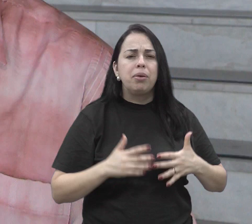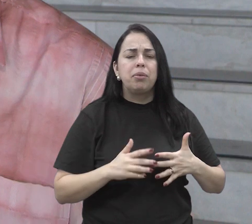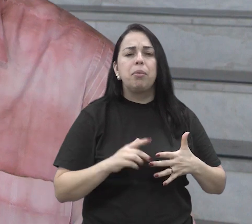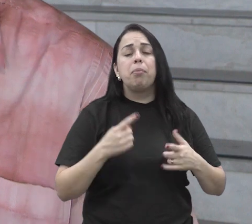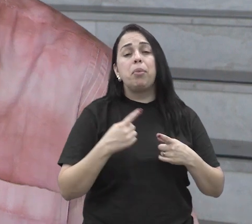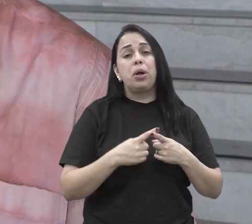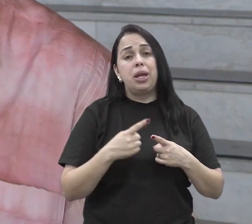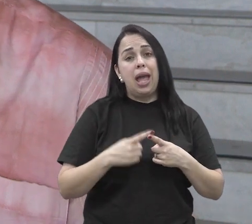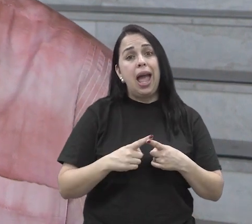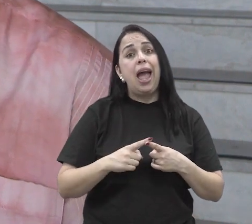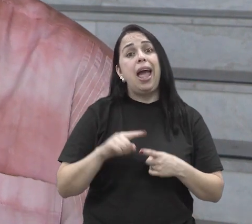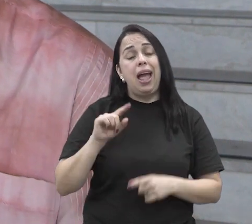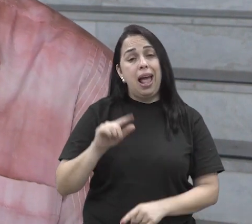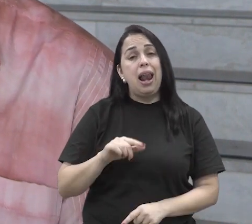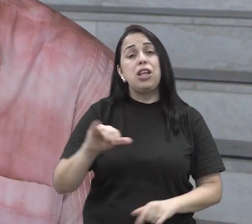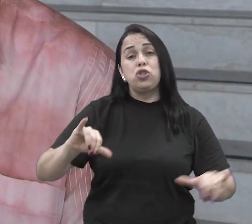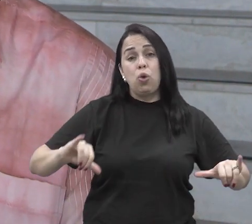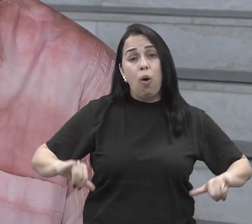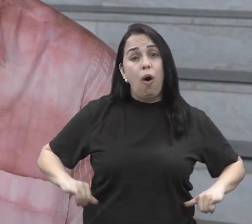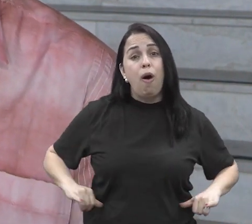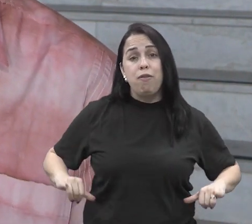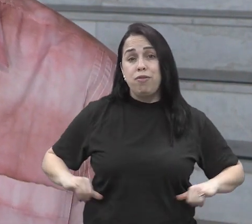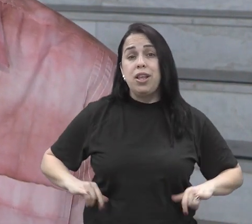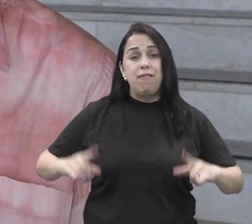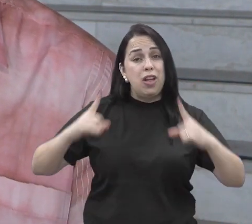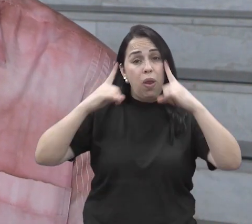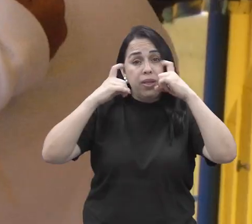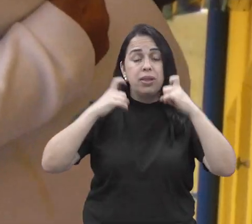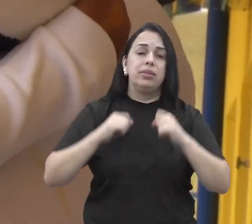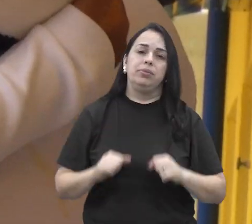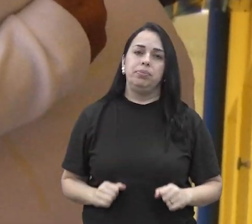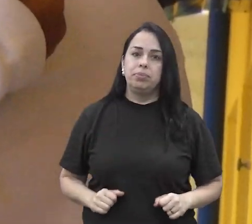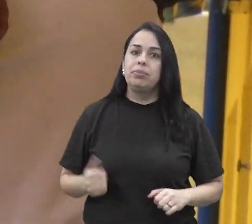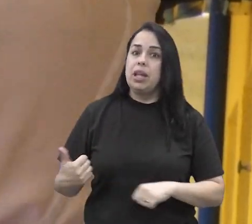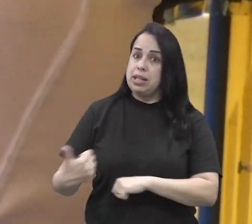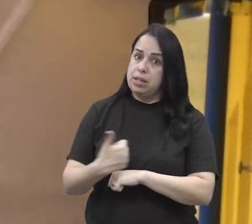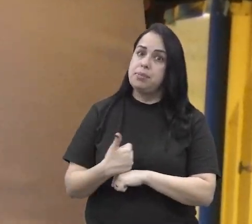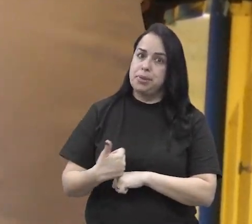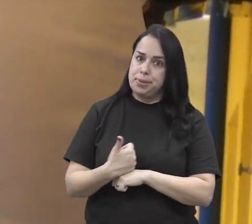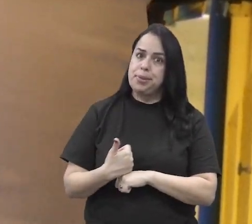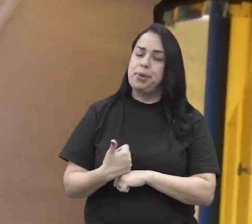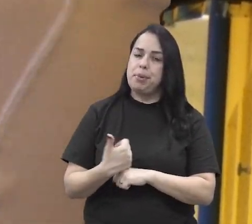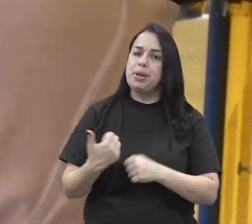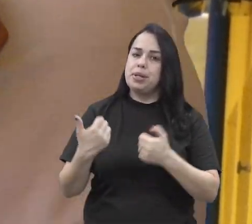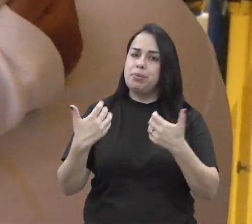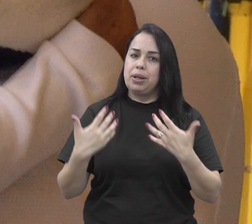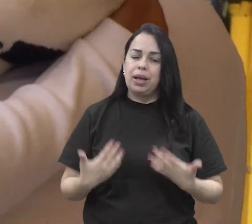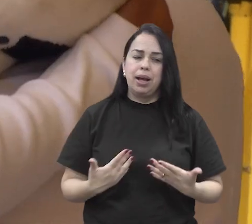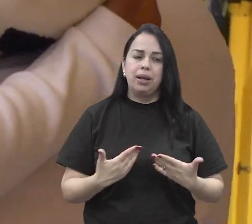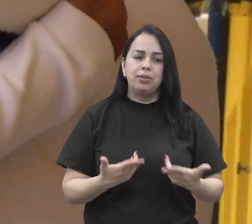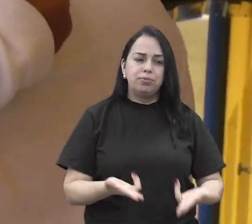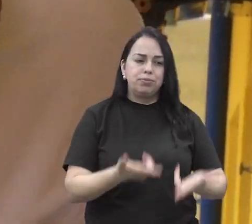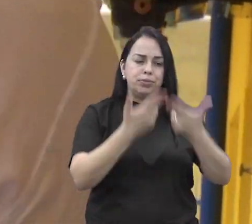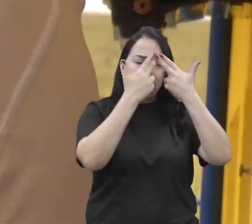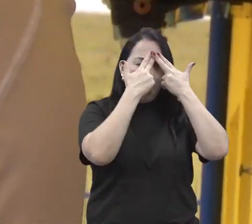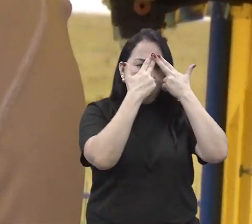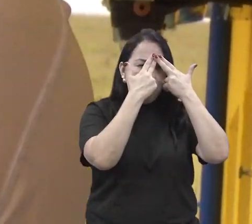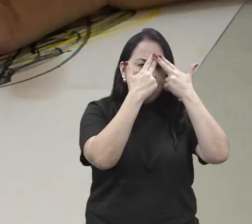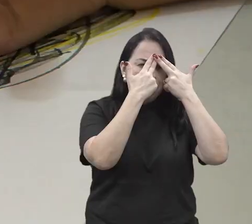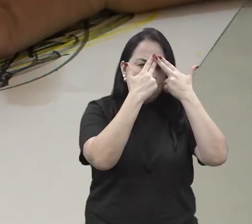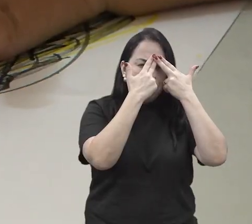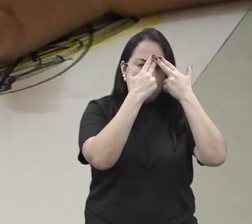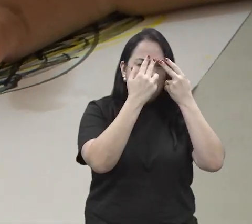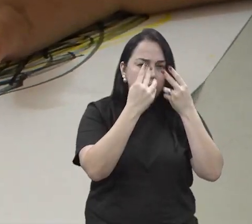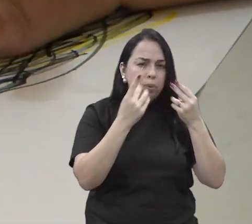foi brutalmente envolvida pela violência. Especialistas reconhecem que superar o trauma não é um processo